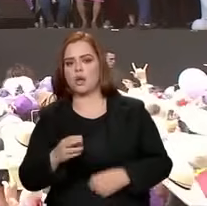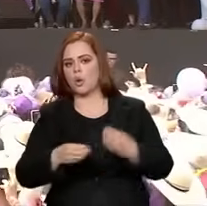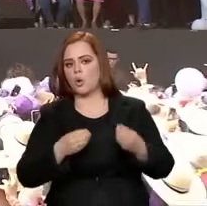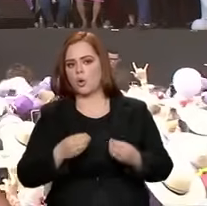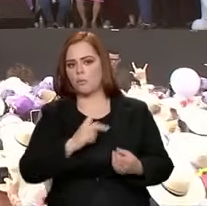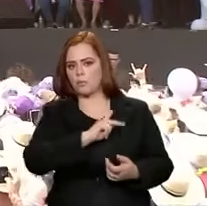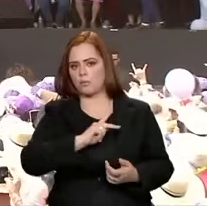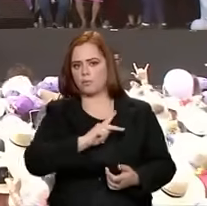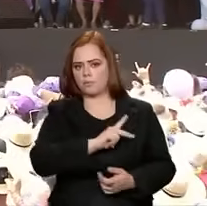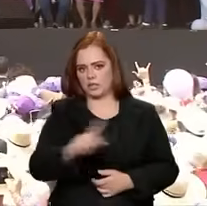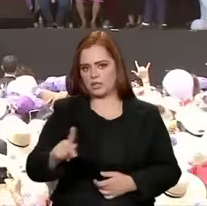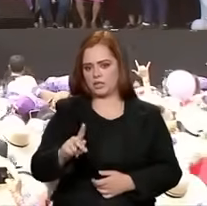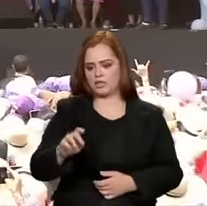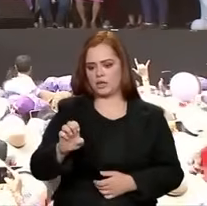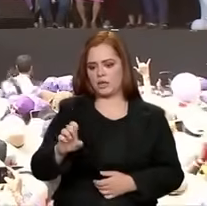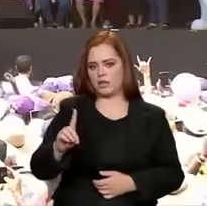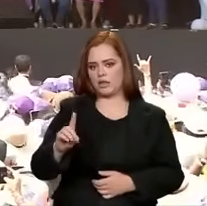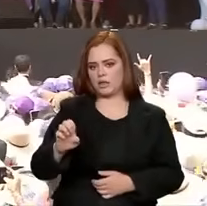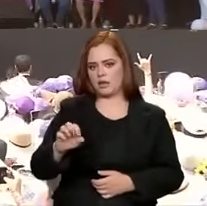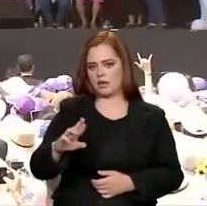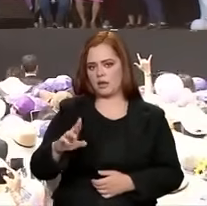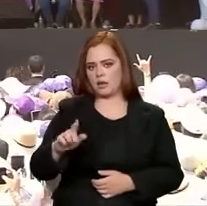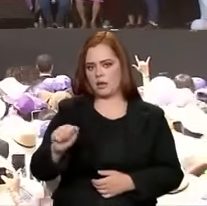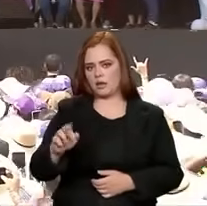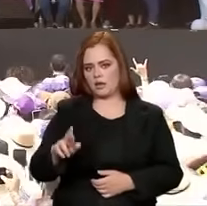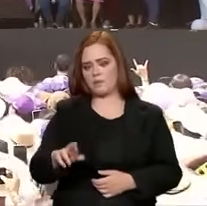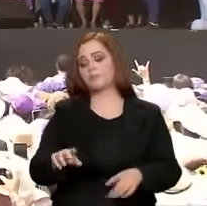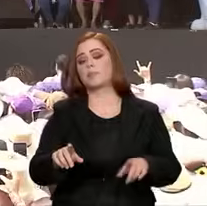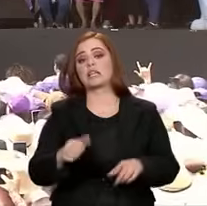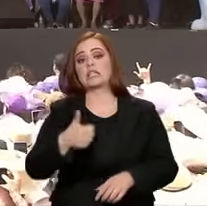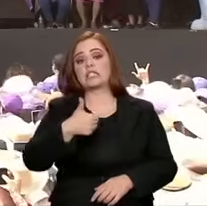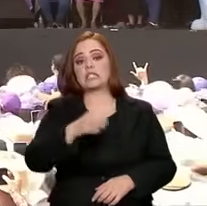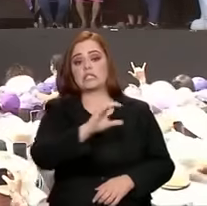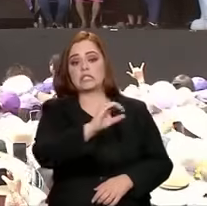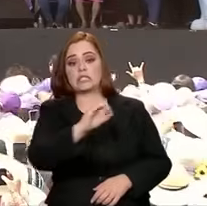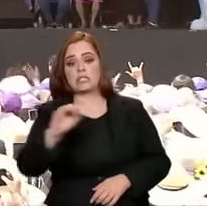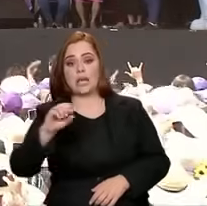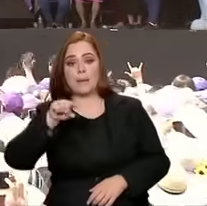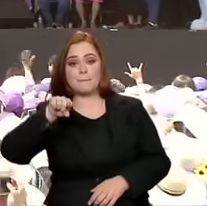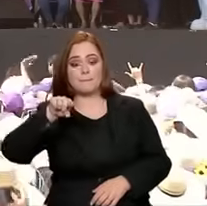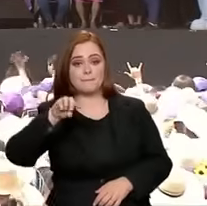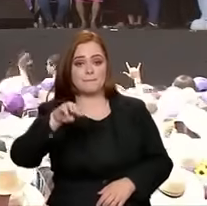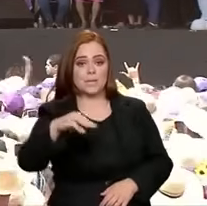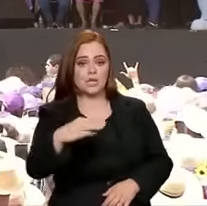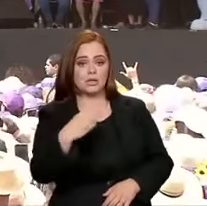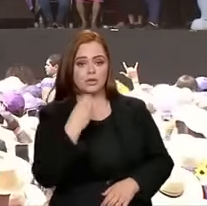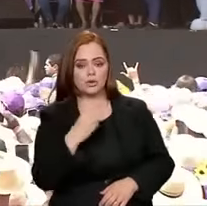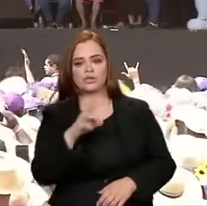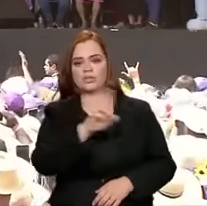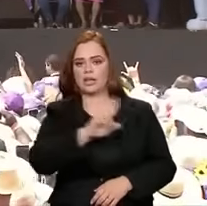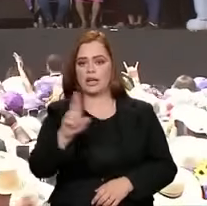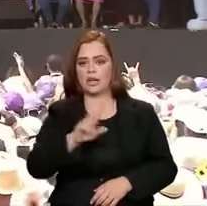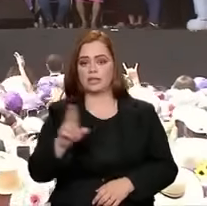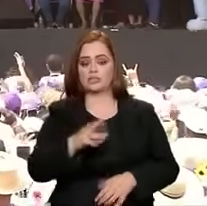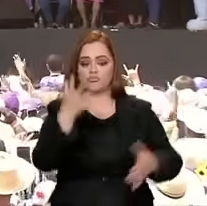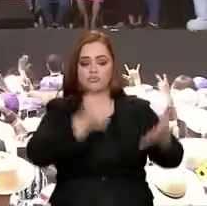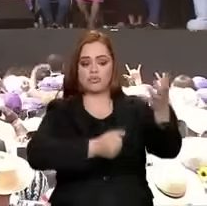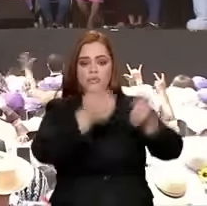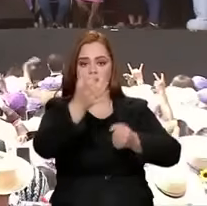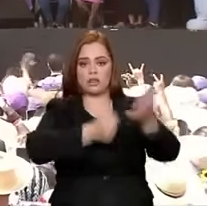Edgar Preto 100 milhões de reais de leite para ajudar